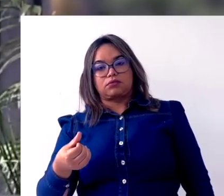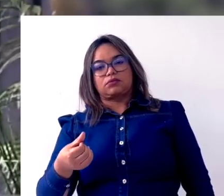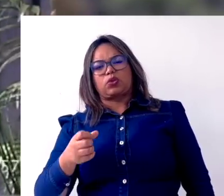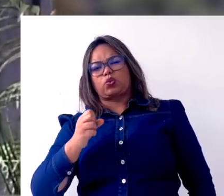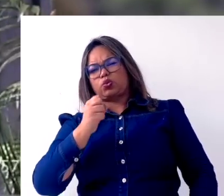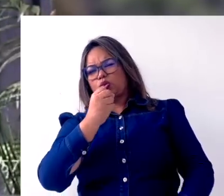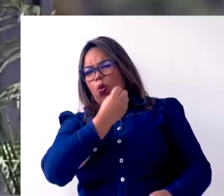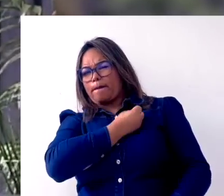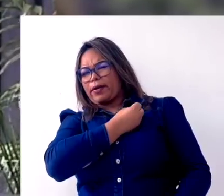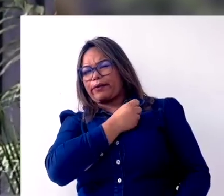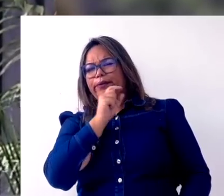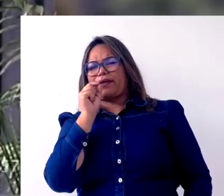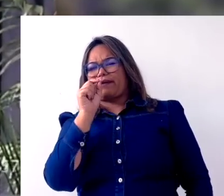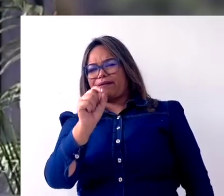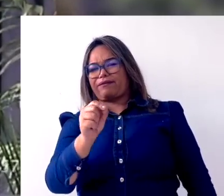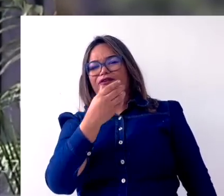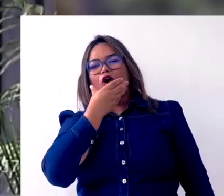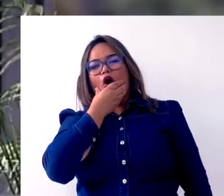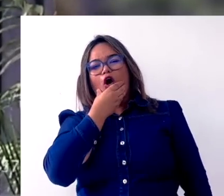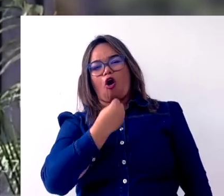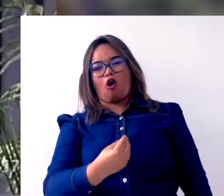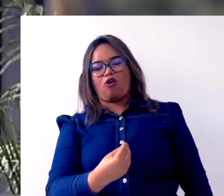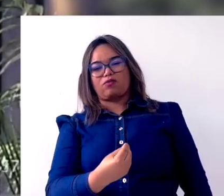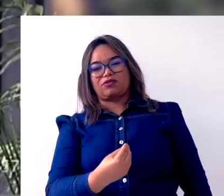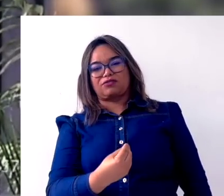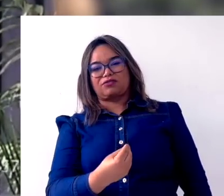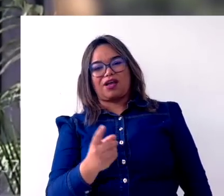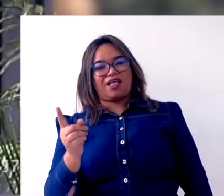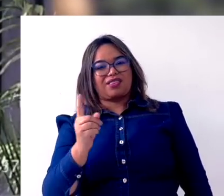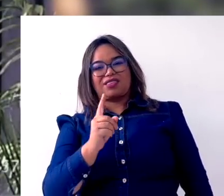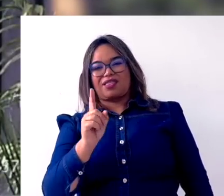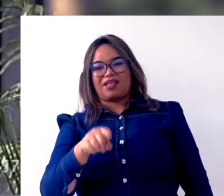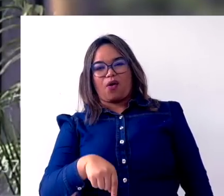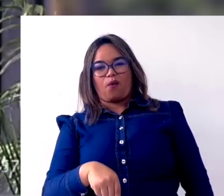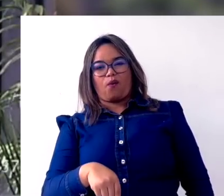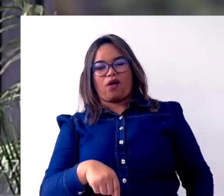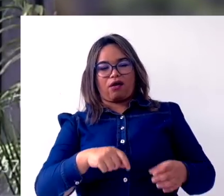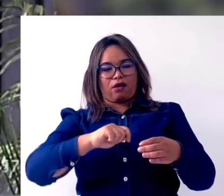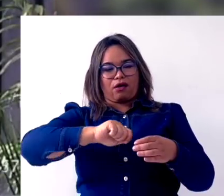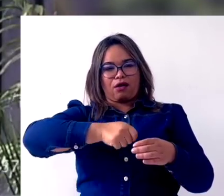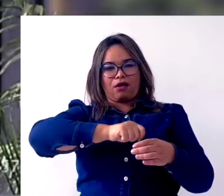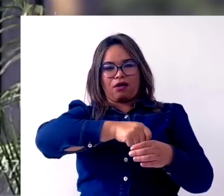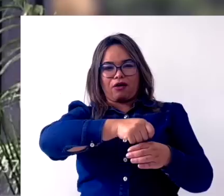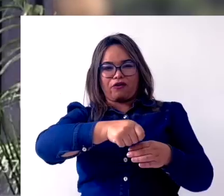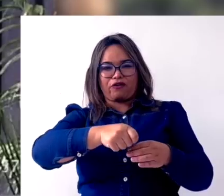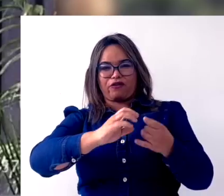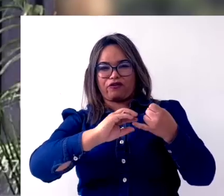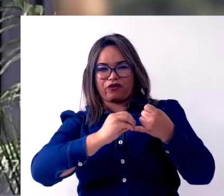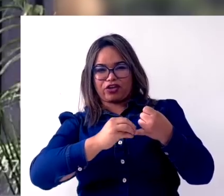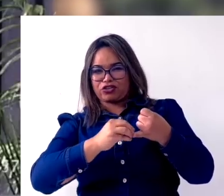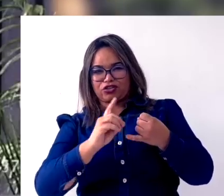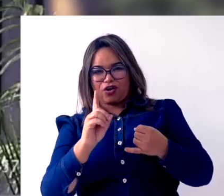quê? De um homem, não de uma lata de feijão do Walmart.